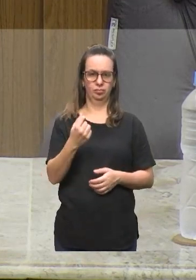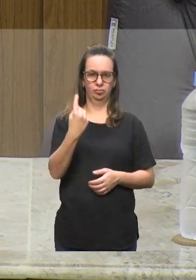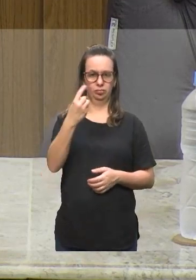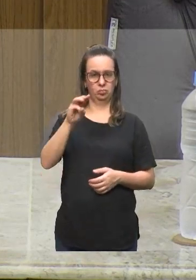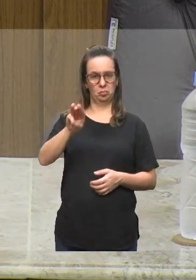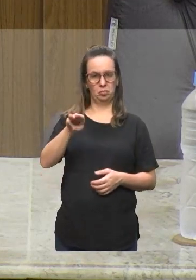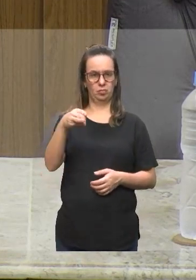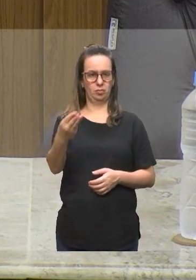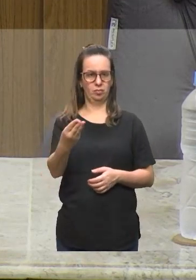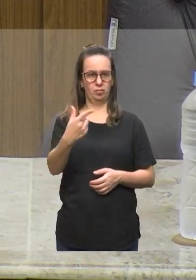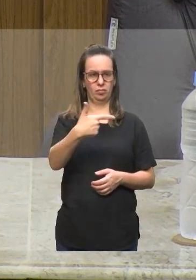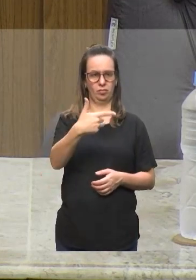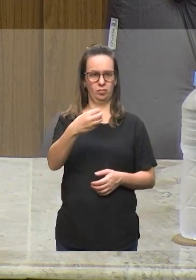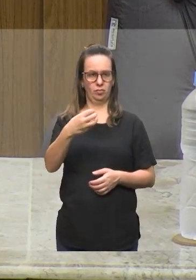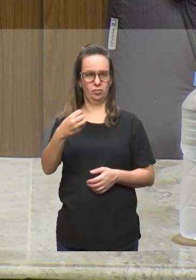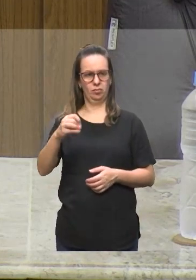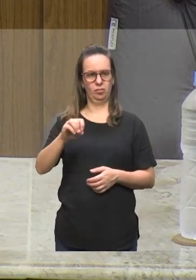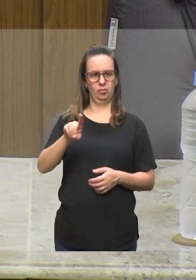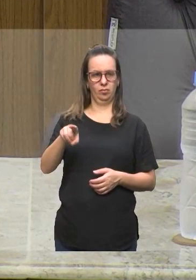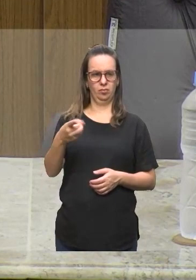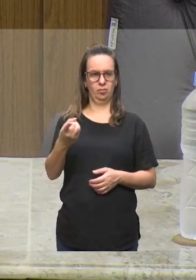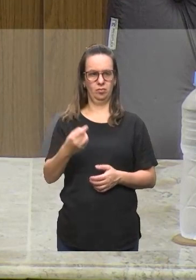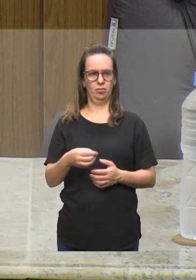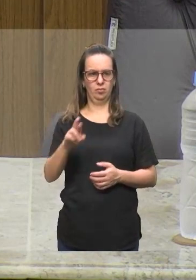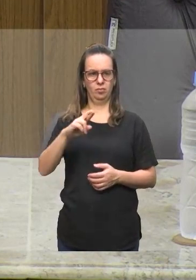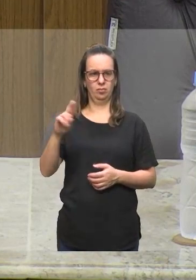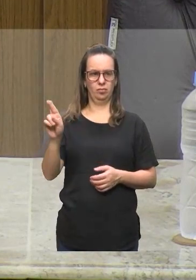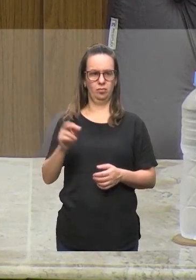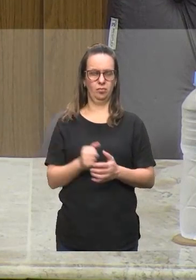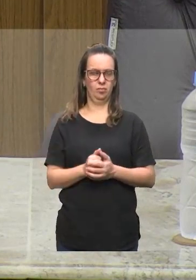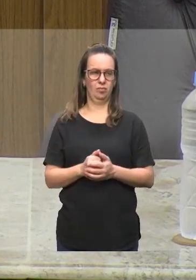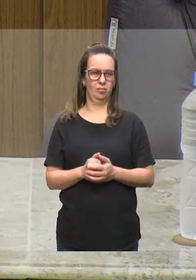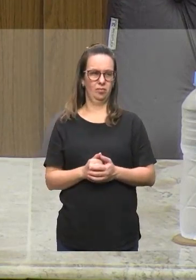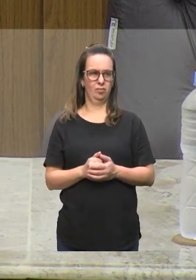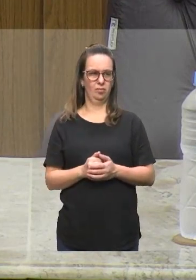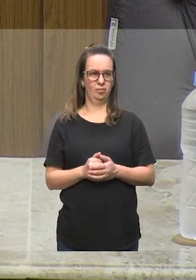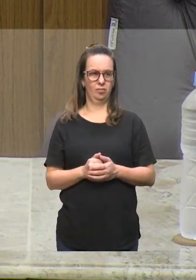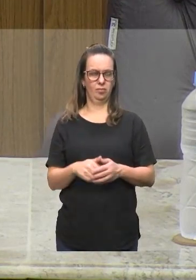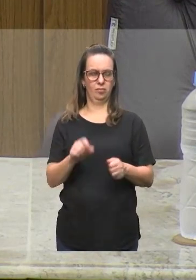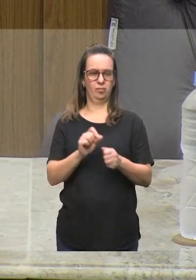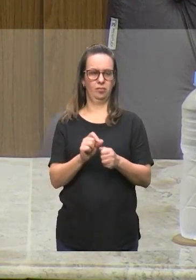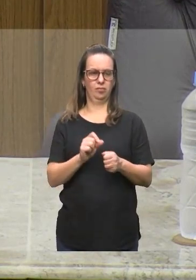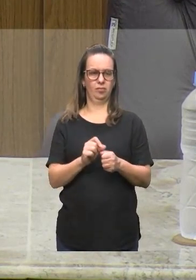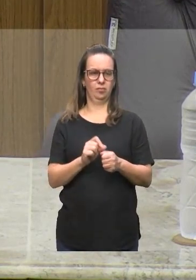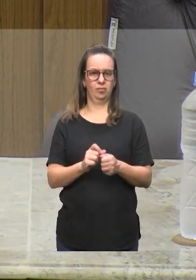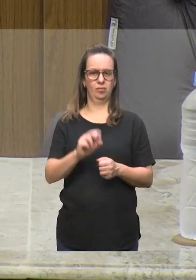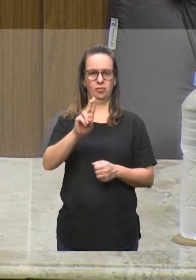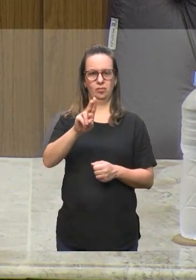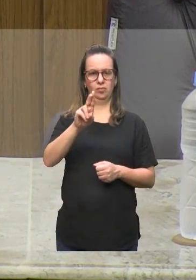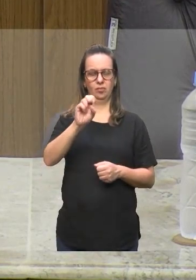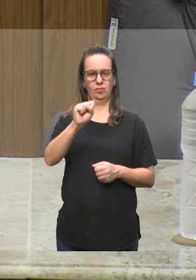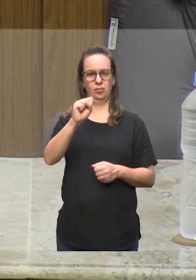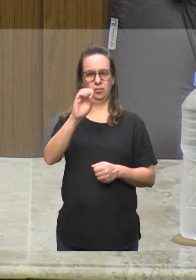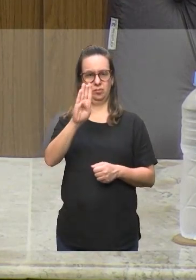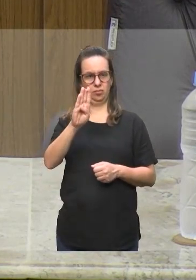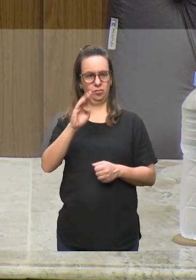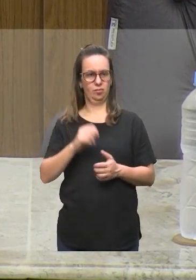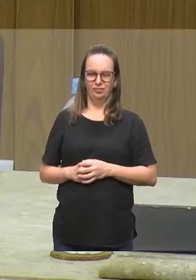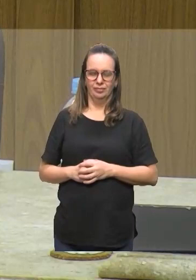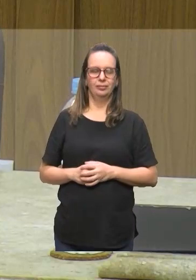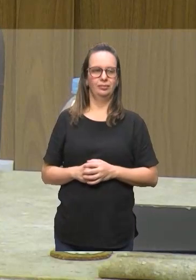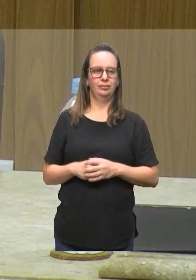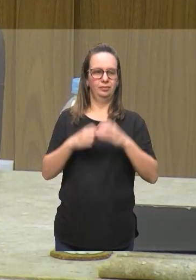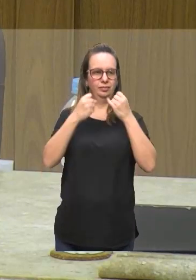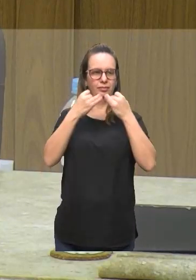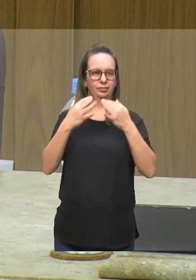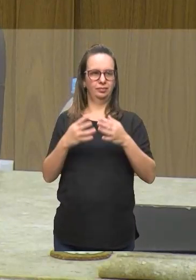reais para construção de unidade básica de saúde você consegue definir por mim aonde vai ser construída essa unidade base